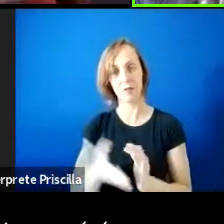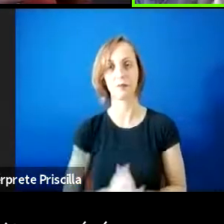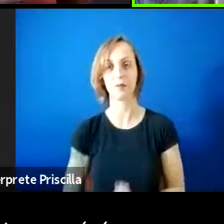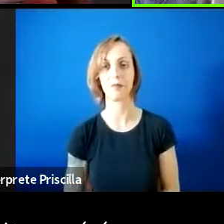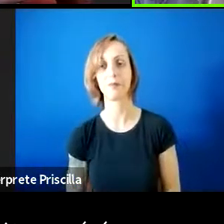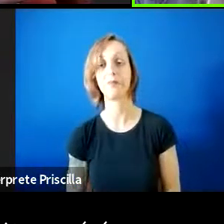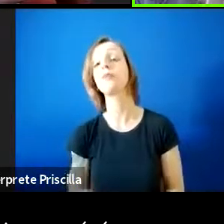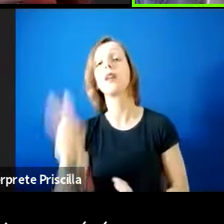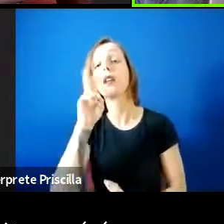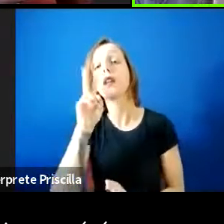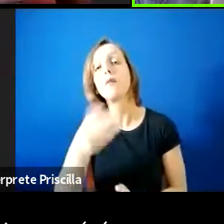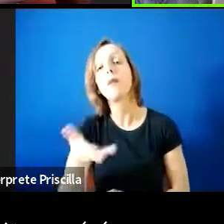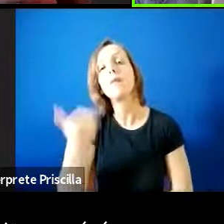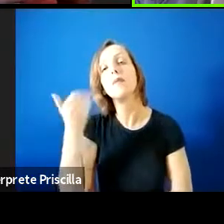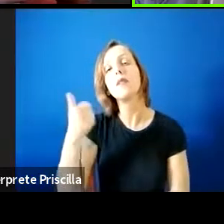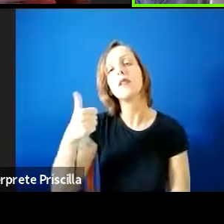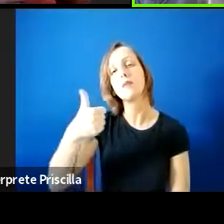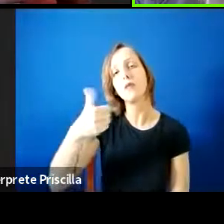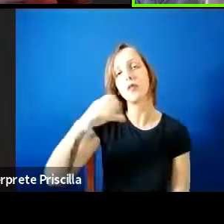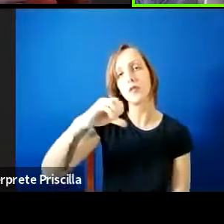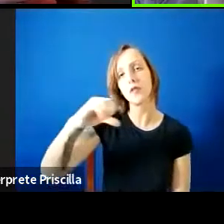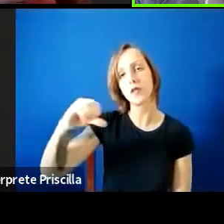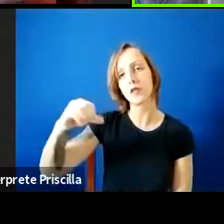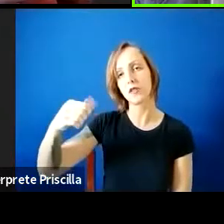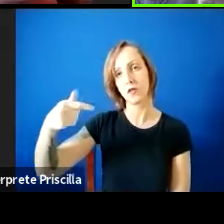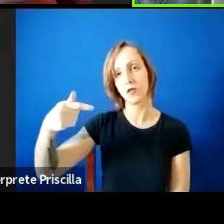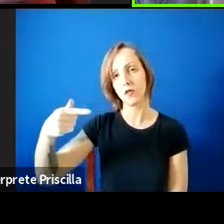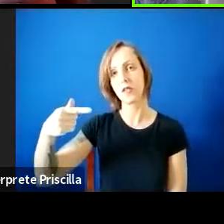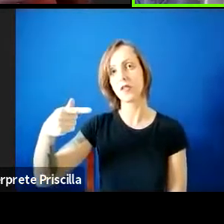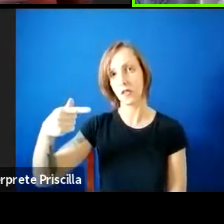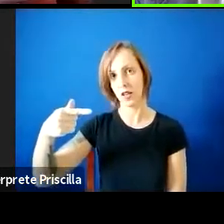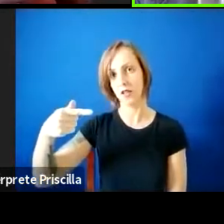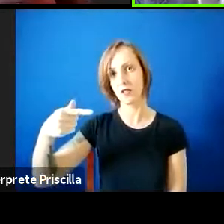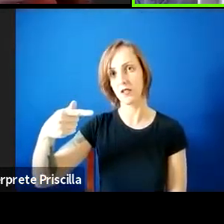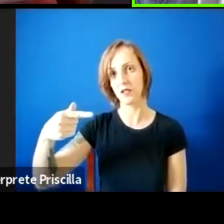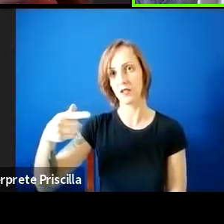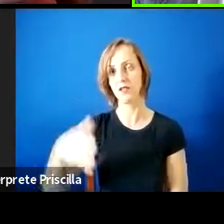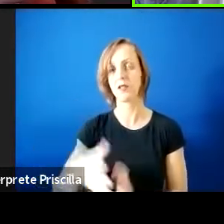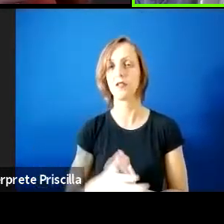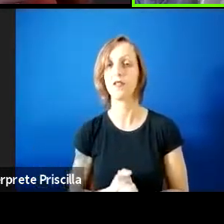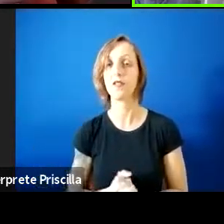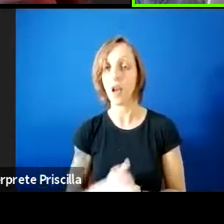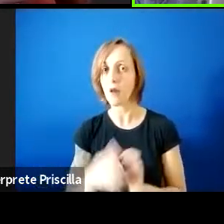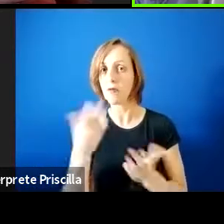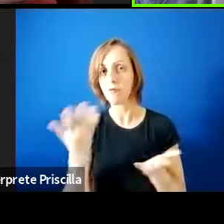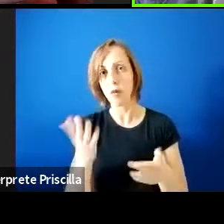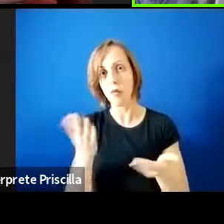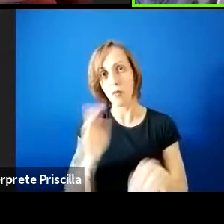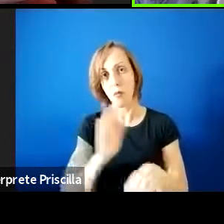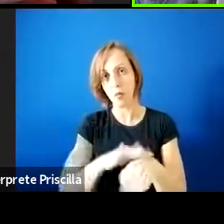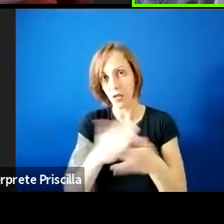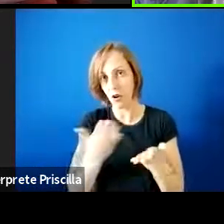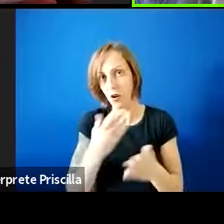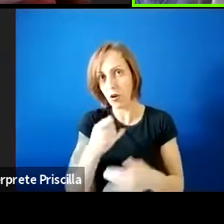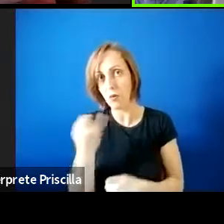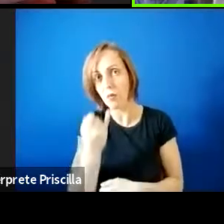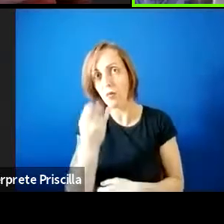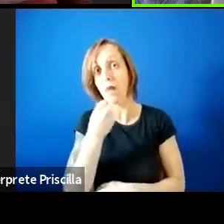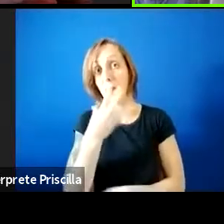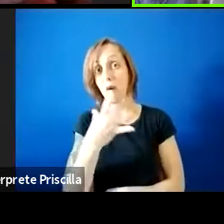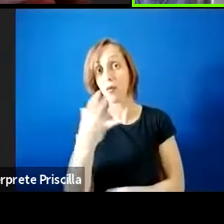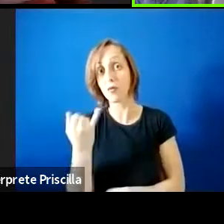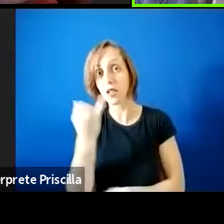1997, que eu acho que a pergunta nesse espaço aqui é importante ter esses elementos, né, nós tivemos a